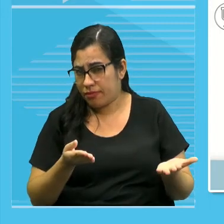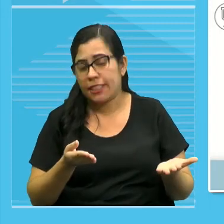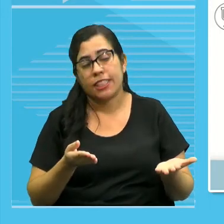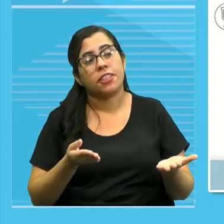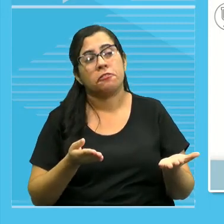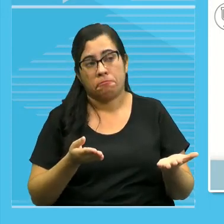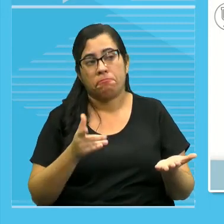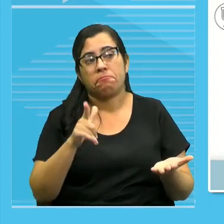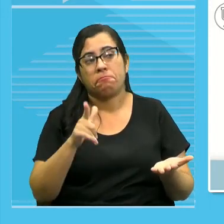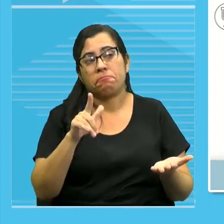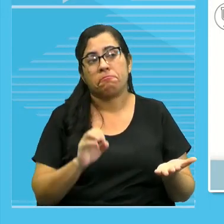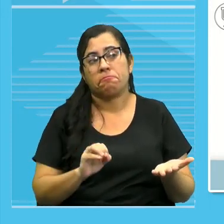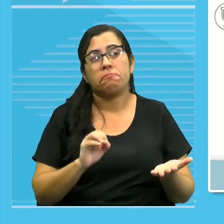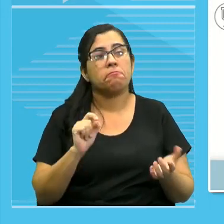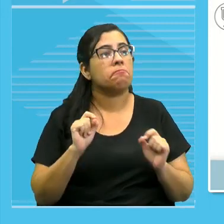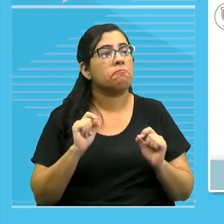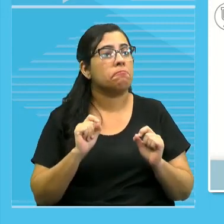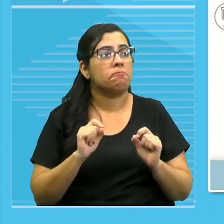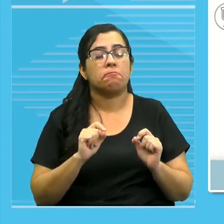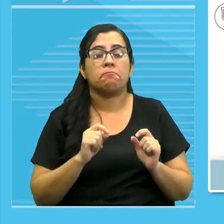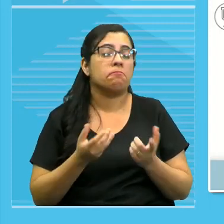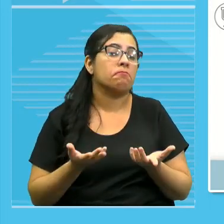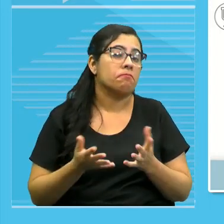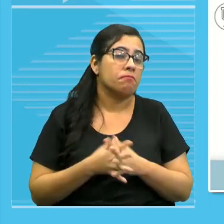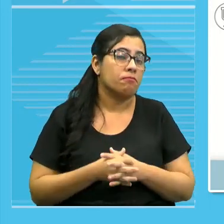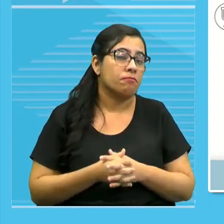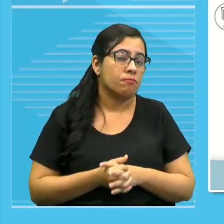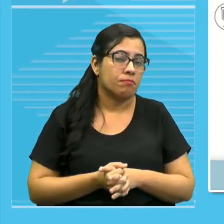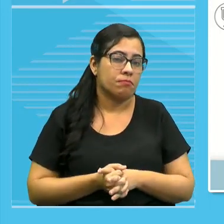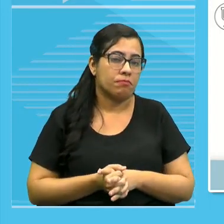então Lou definiu definiu o que